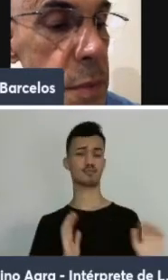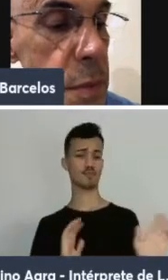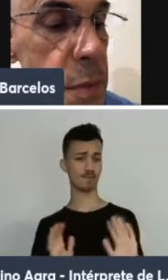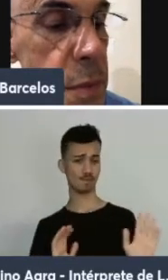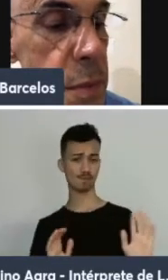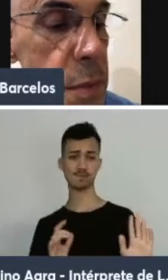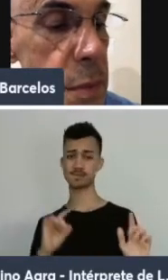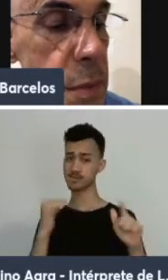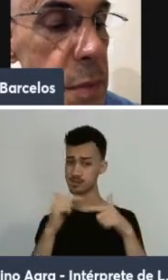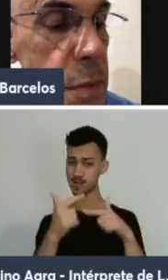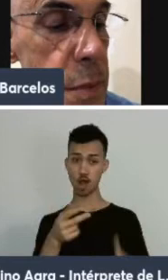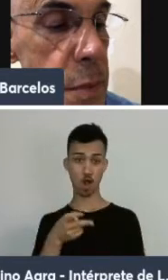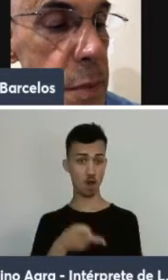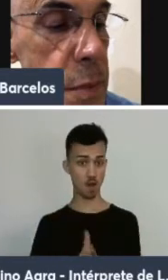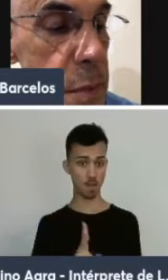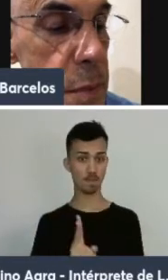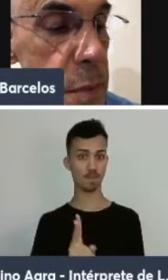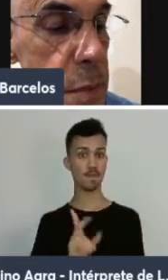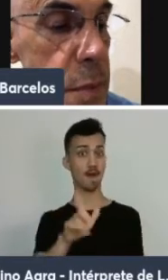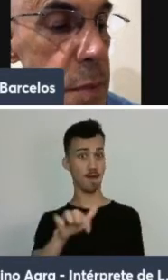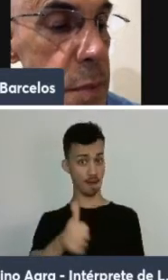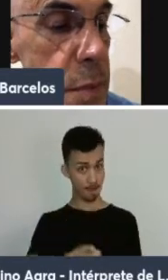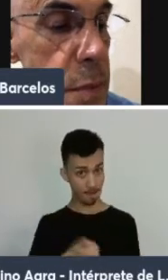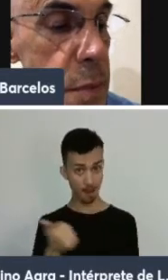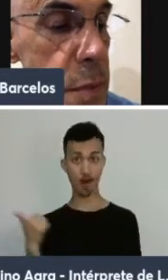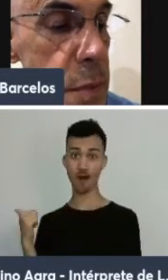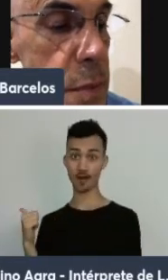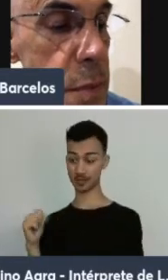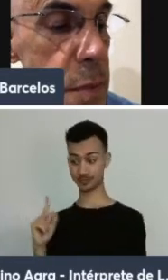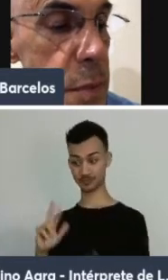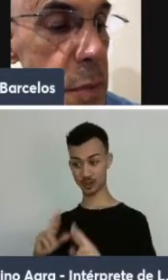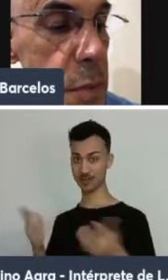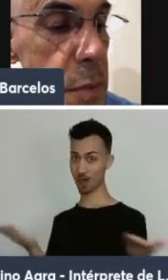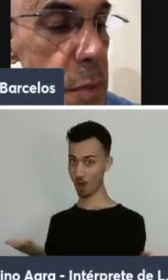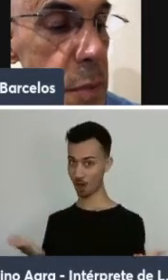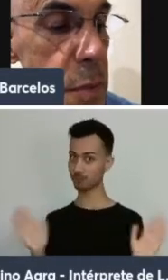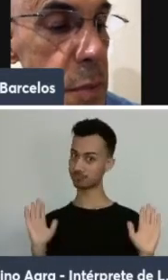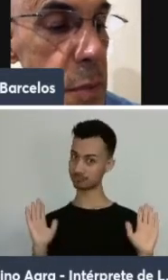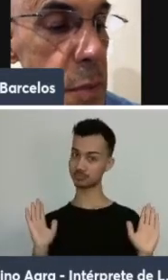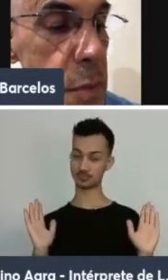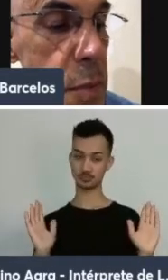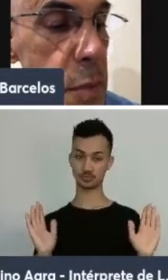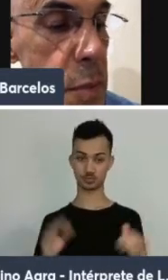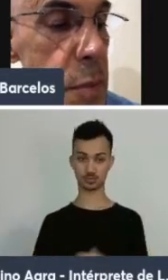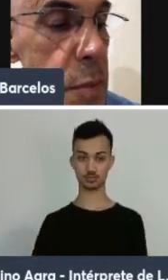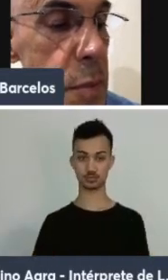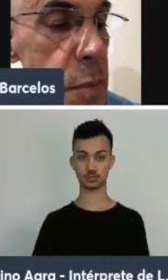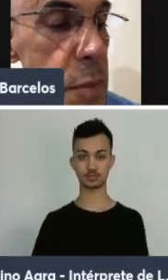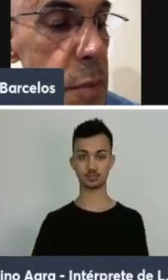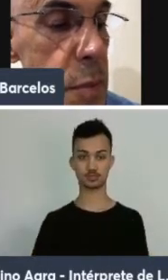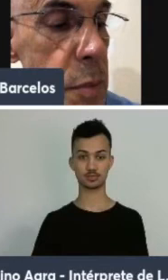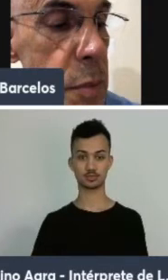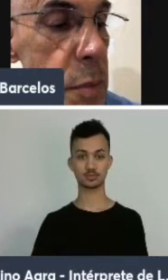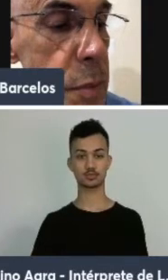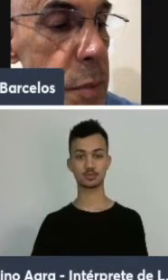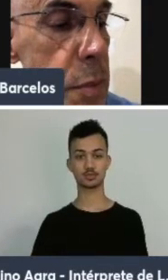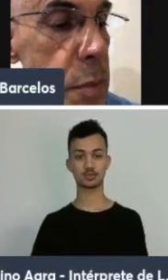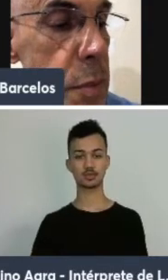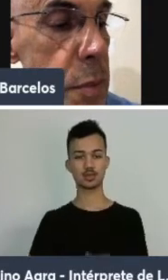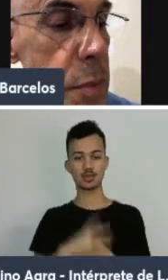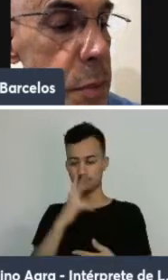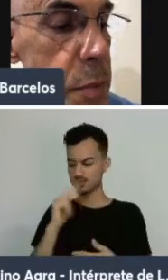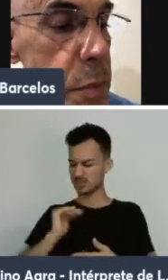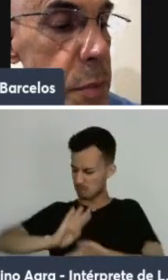criação na época era até melhor do que se tem hoje. Eu, assim, porque coisas... É, parece que o pessoal, quanto mais